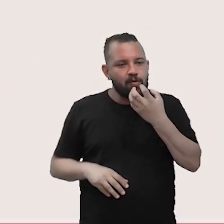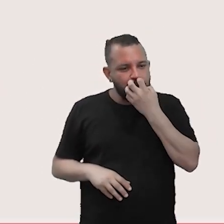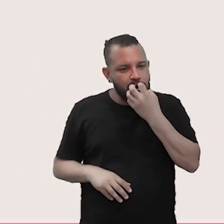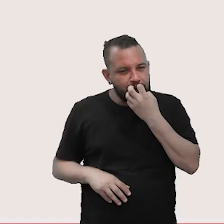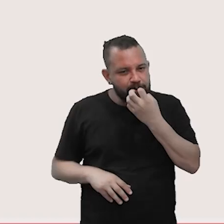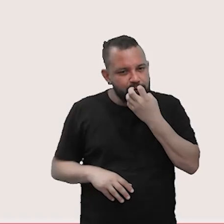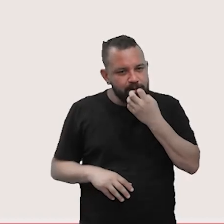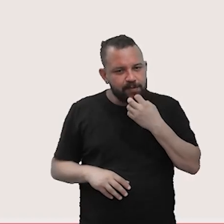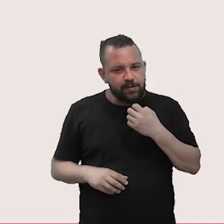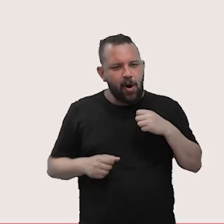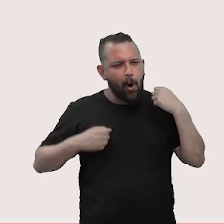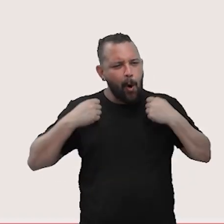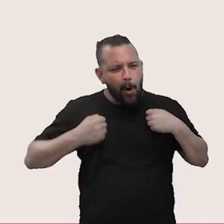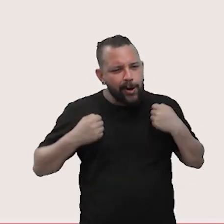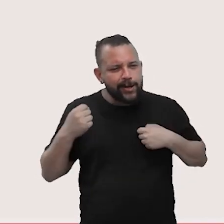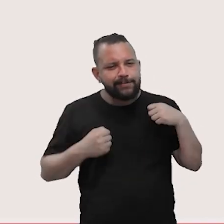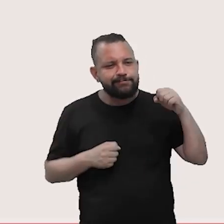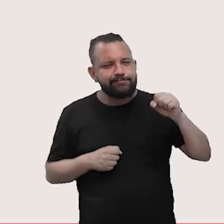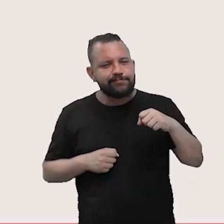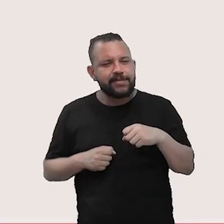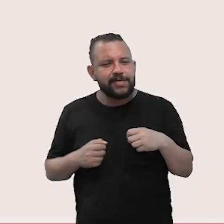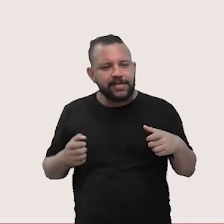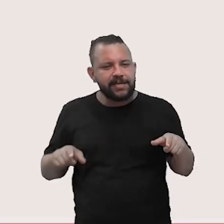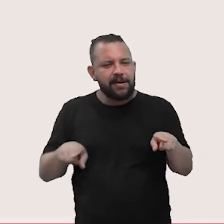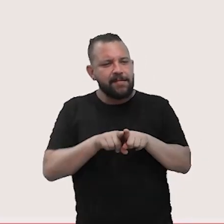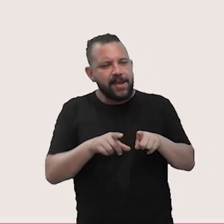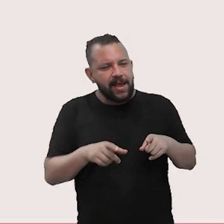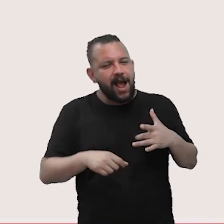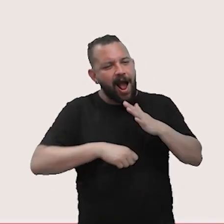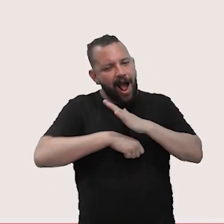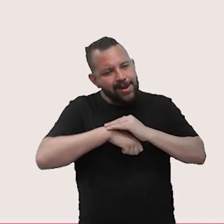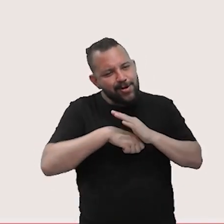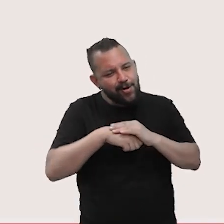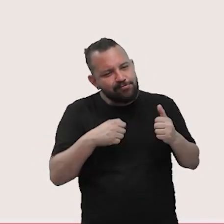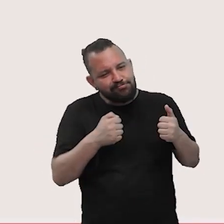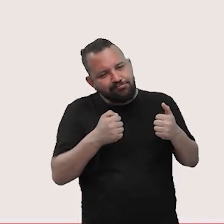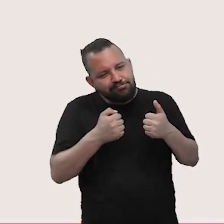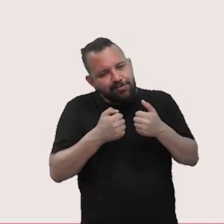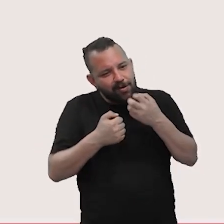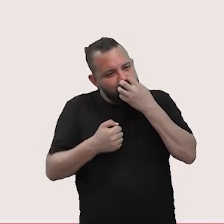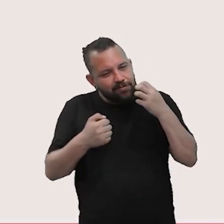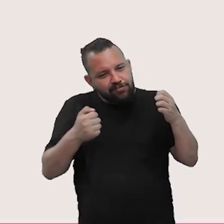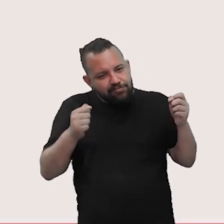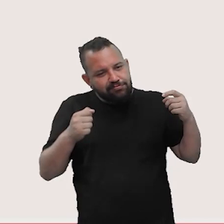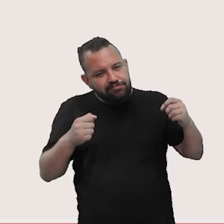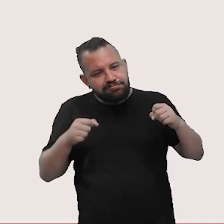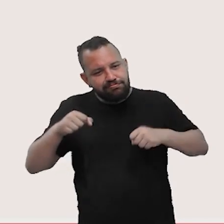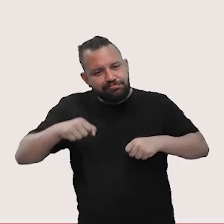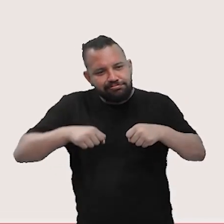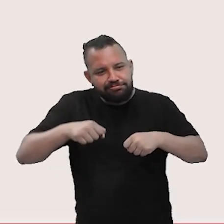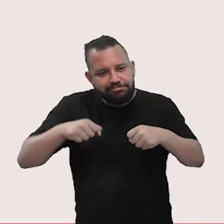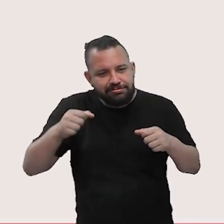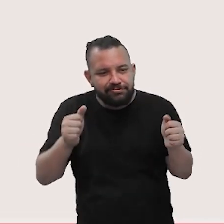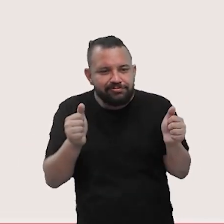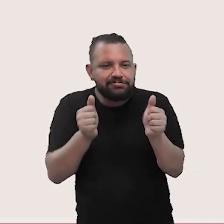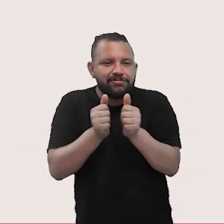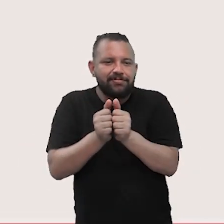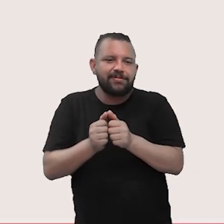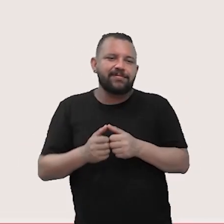precisava correr e se aproximava de quem não lhe faria mal. Distinguia de este daquele.